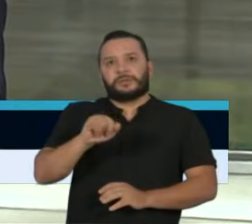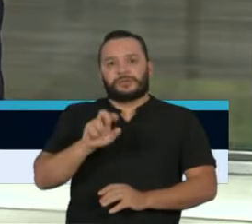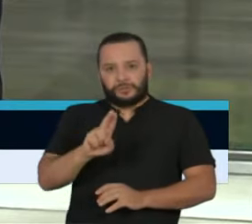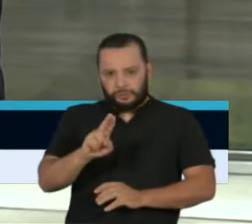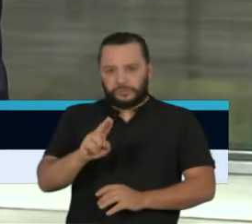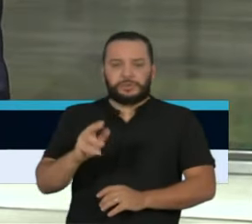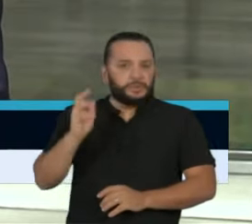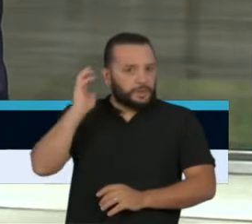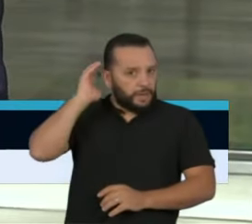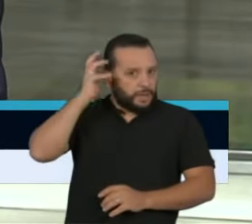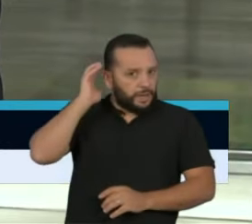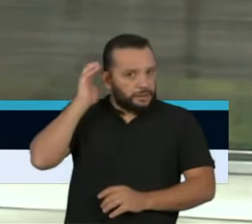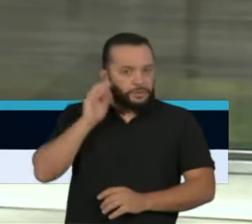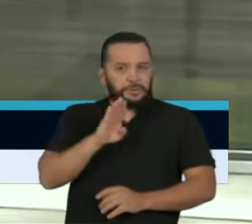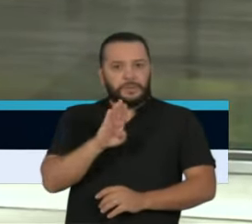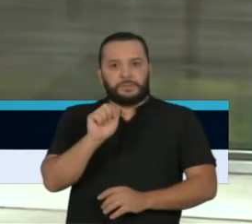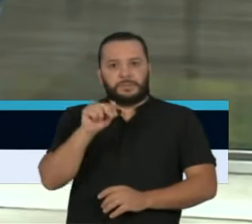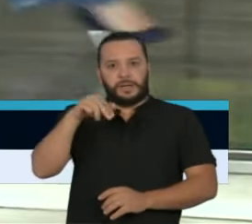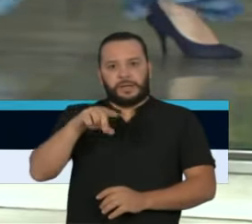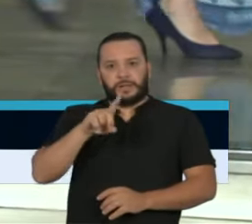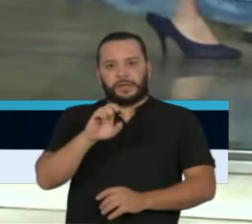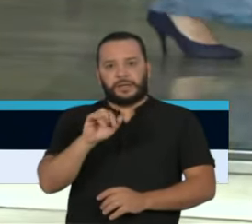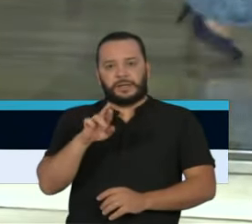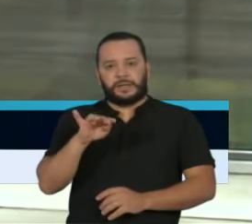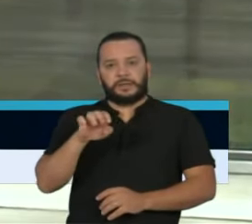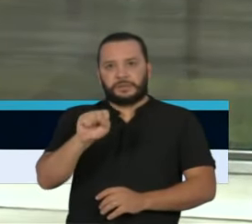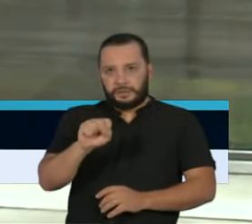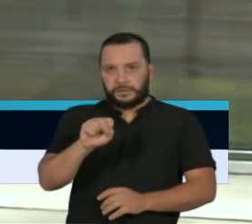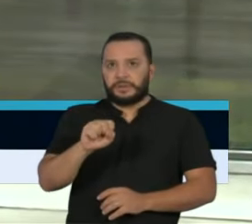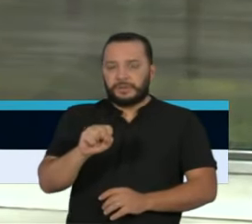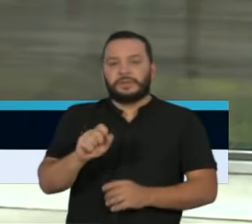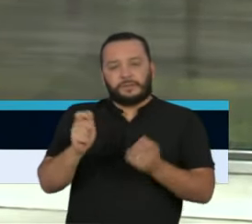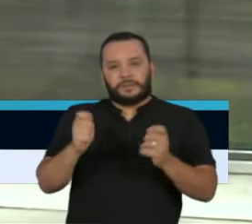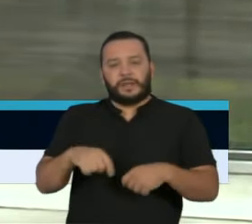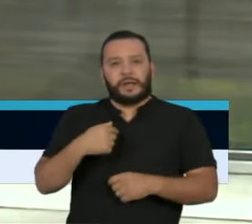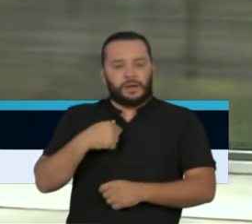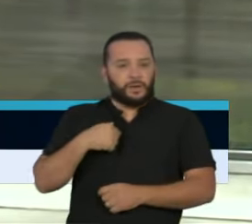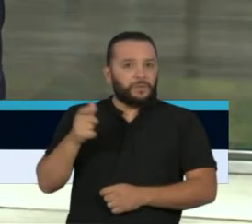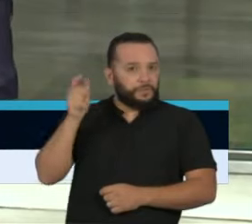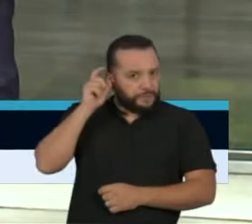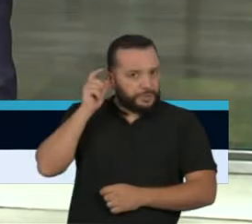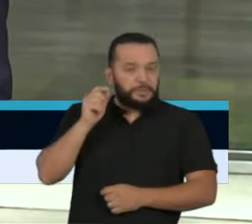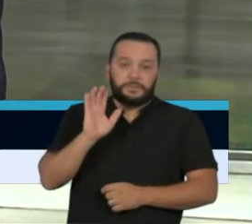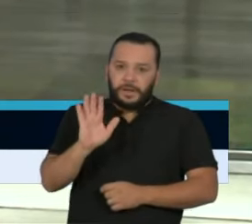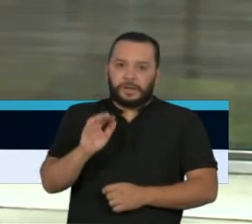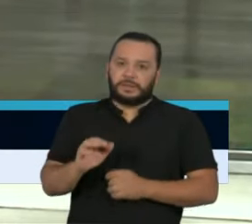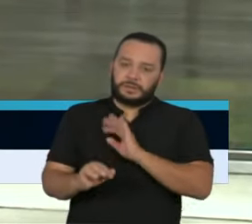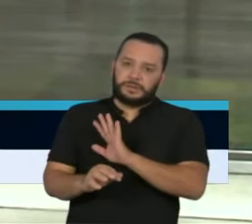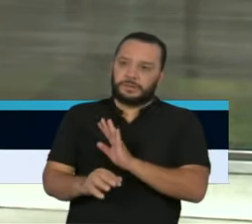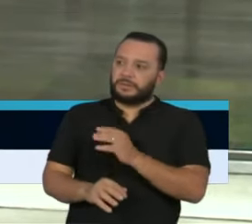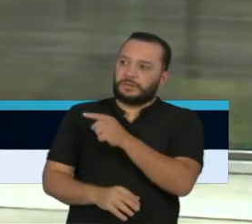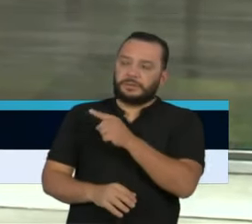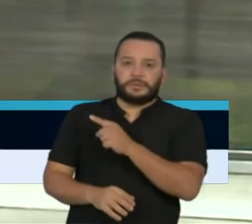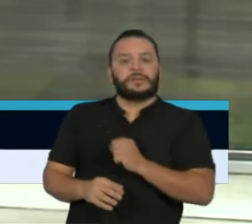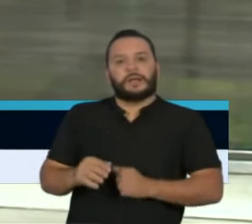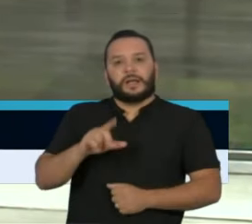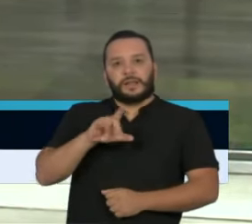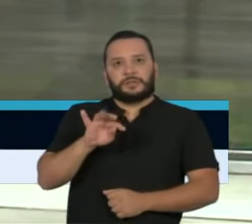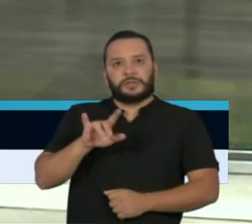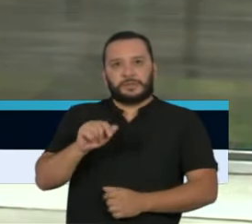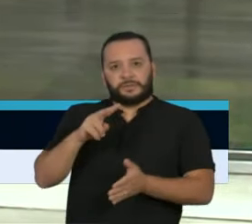da Rádio Bandeirantes. Vocês vão nos ouvir, nos assistir, mas a pergunta será feita aqui presencialmente pela